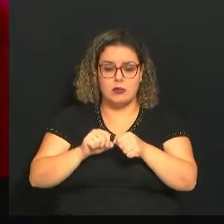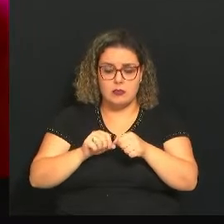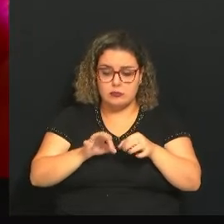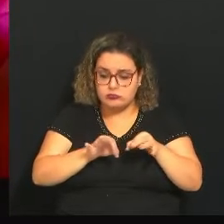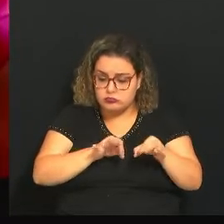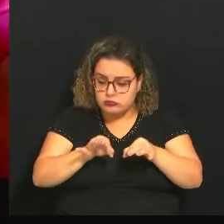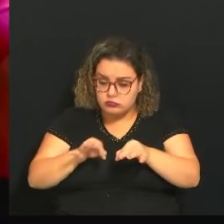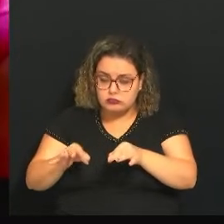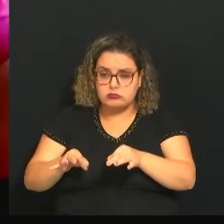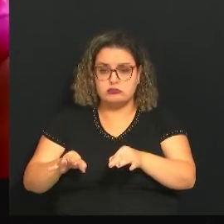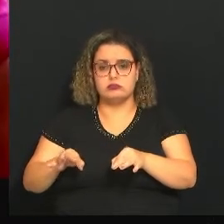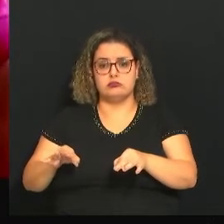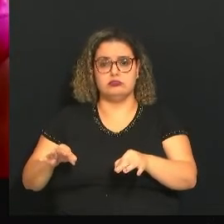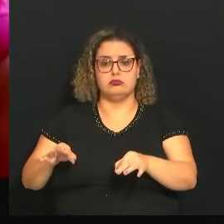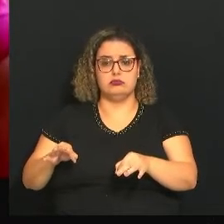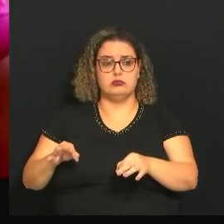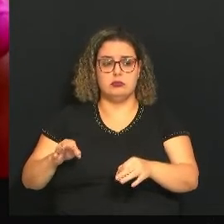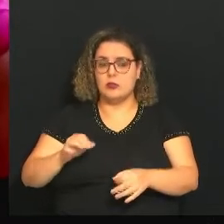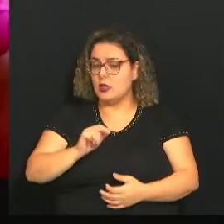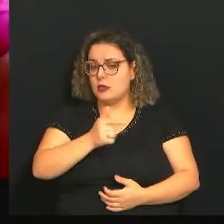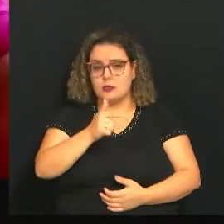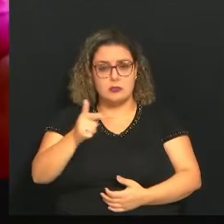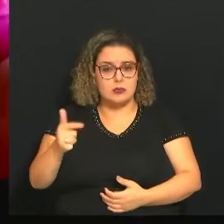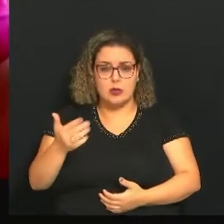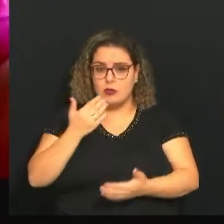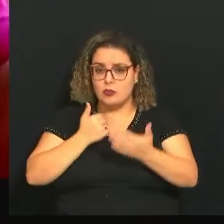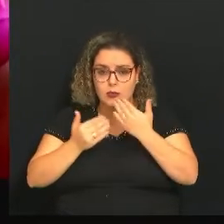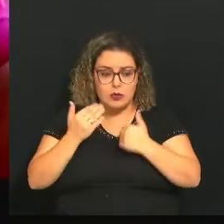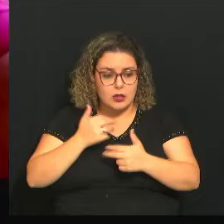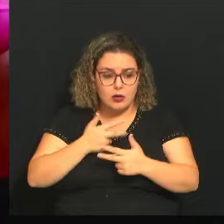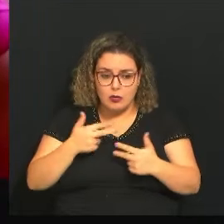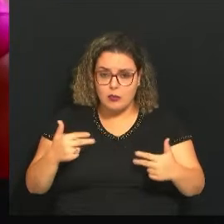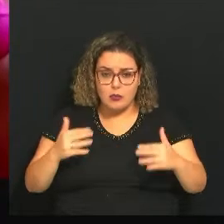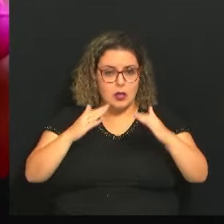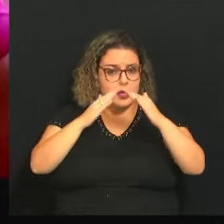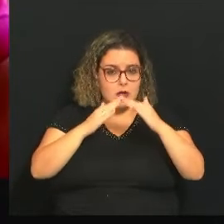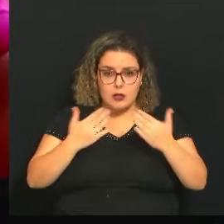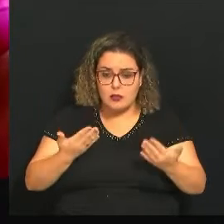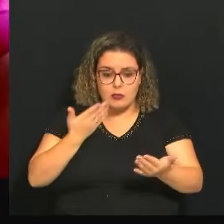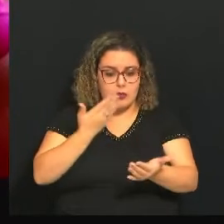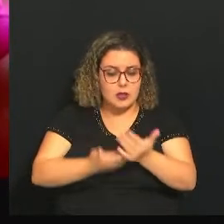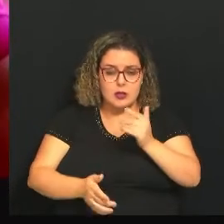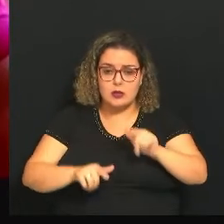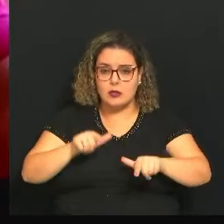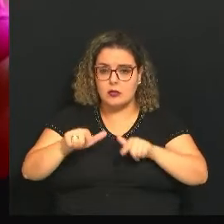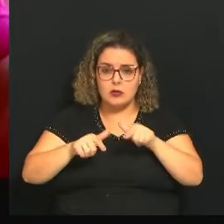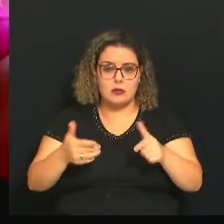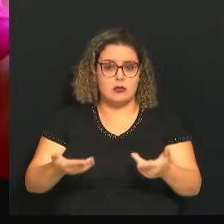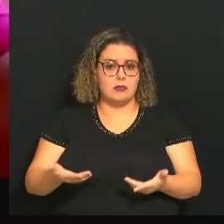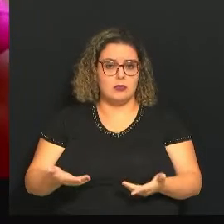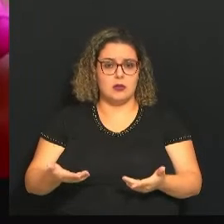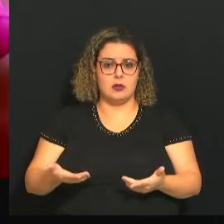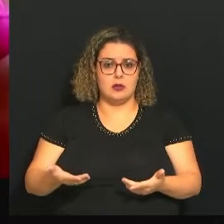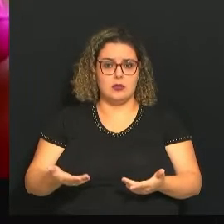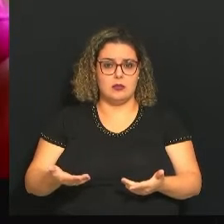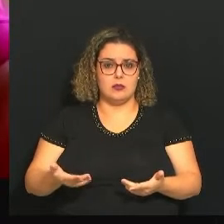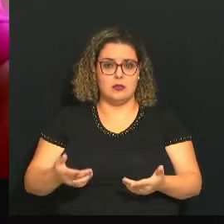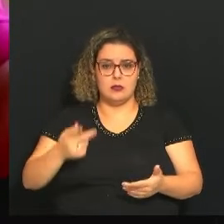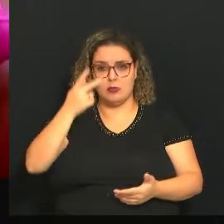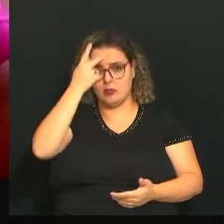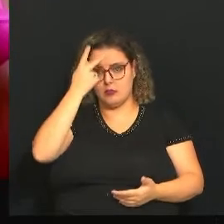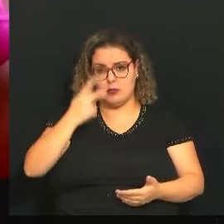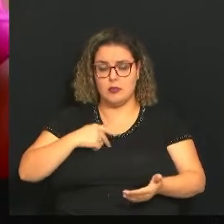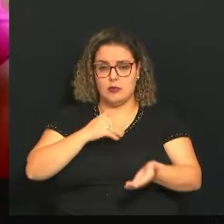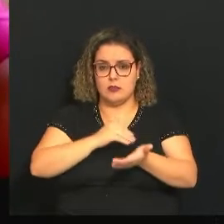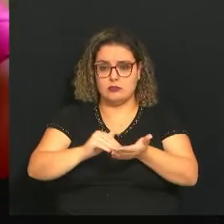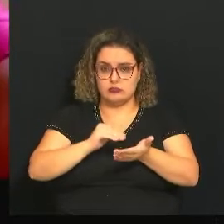que não têm o que comer nos bairros, né? A pessoa perdeu o emprego, a própria secretária de Desenvolvimento Econômico